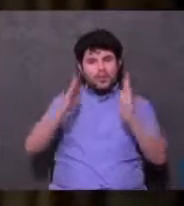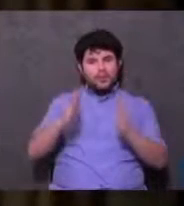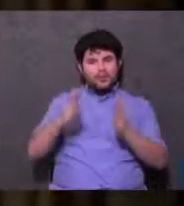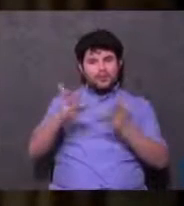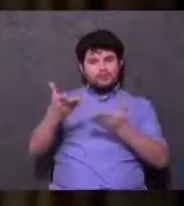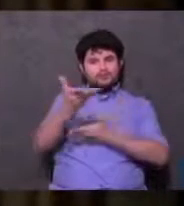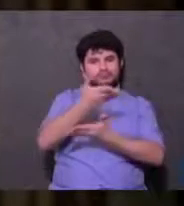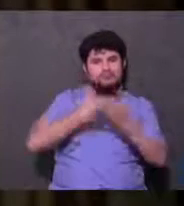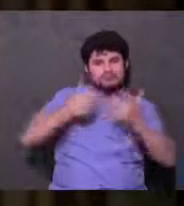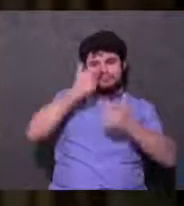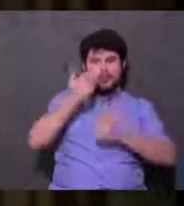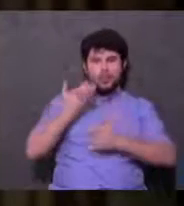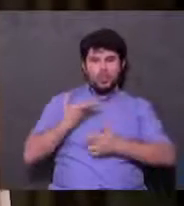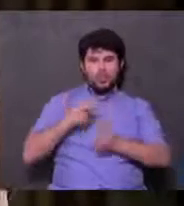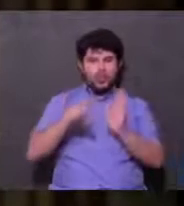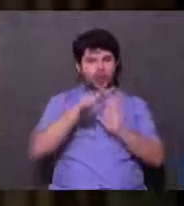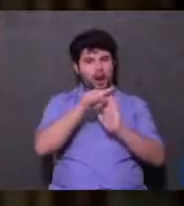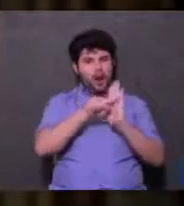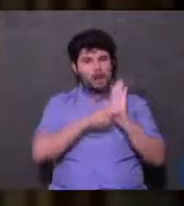lei.